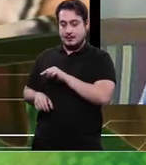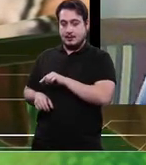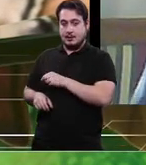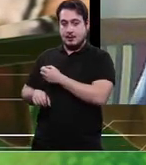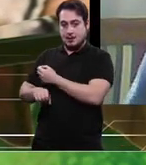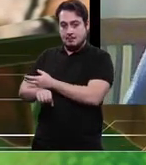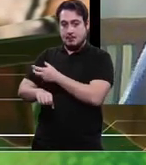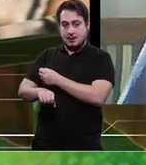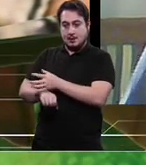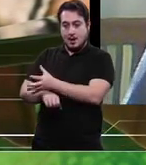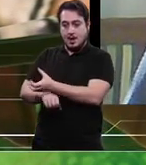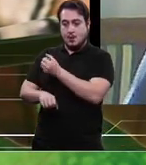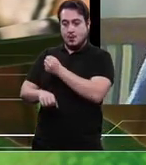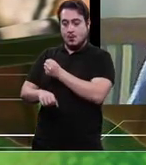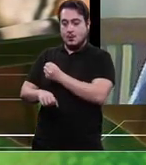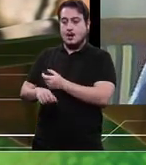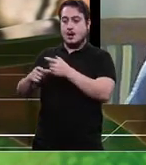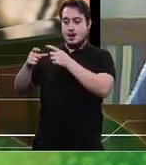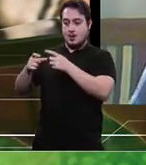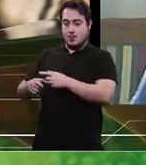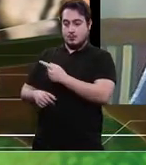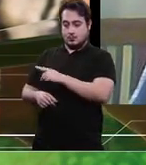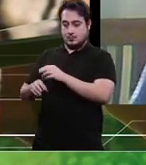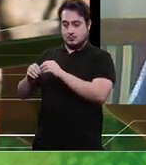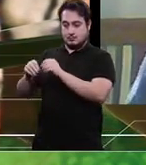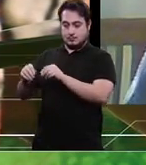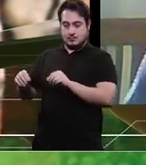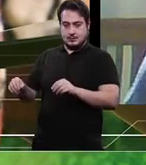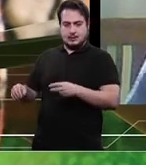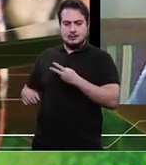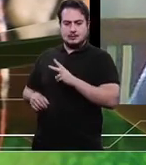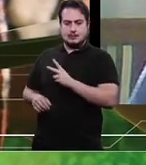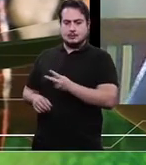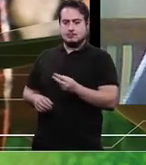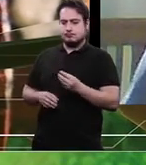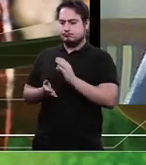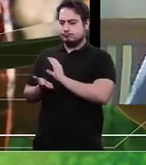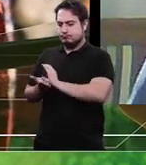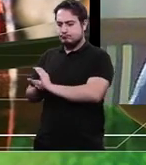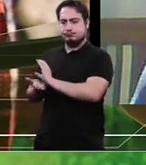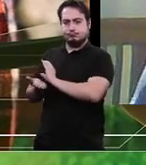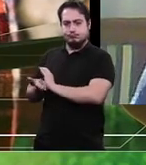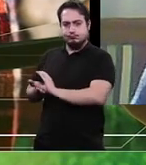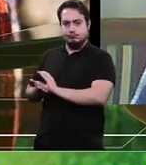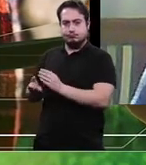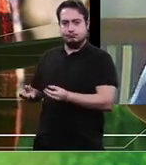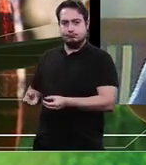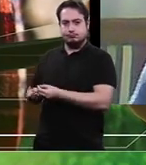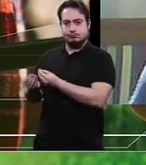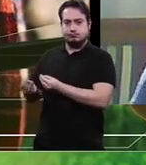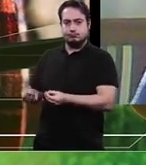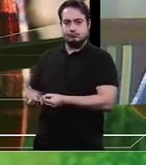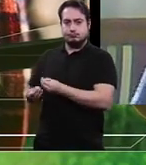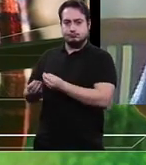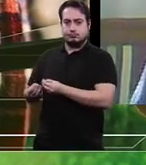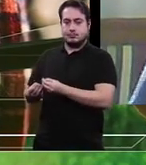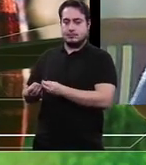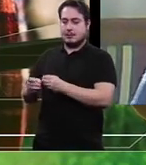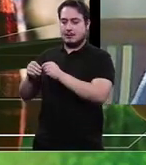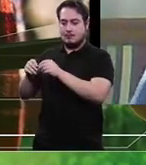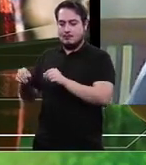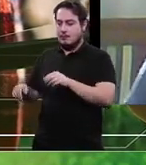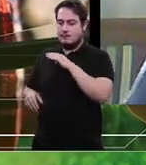planta, colha e ocupe o seu solo, sempre investindo e reinvestindo para que não haja degradação de solo,